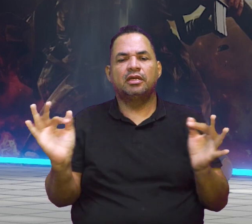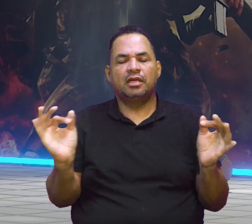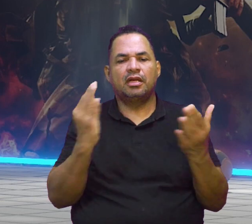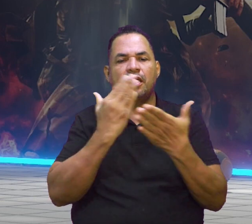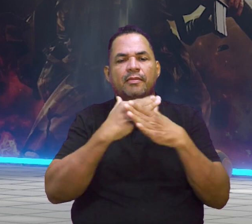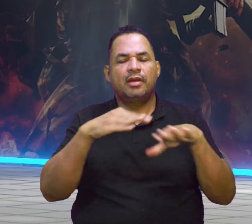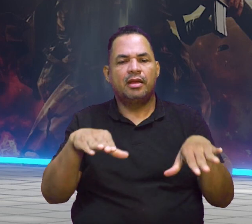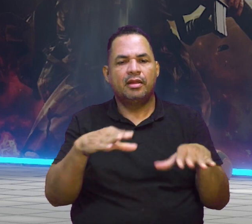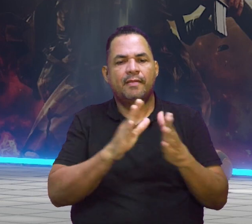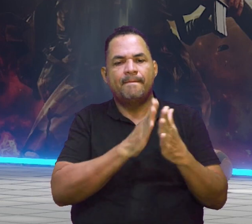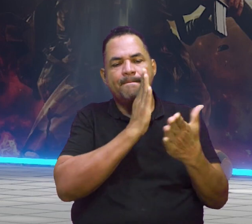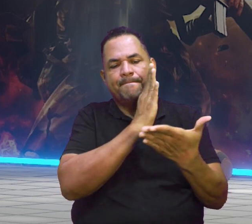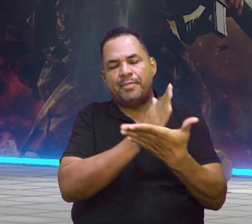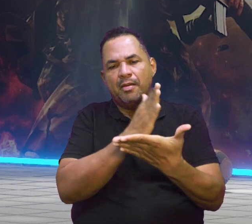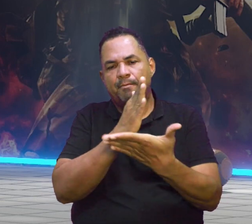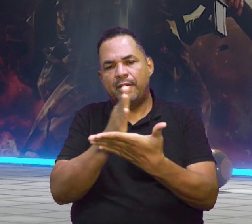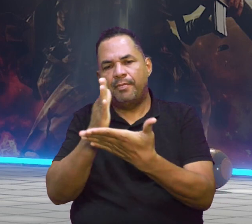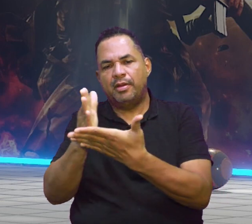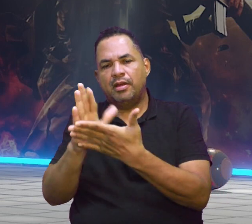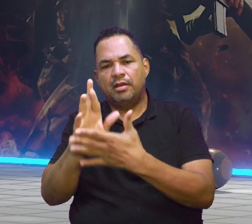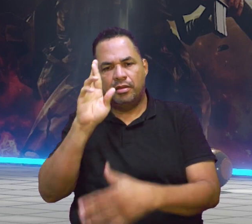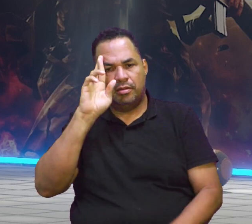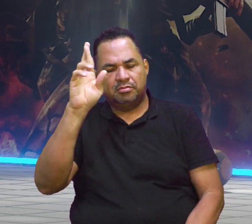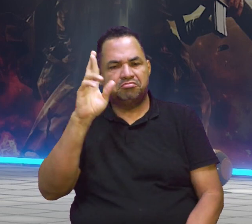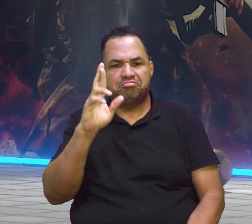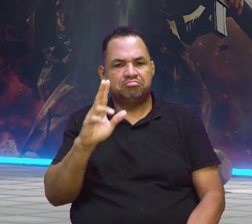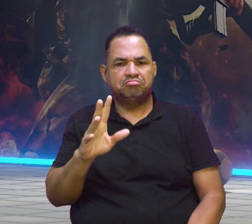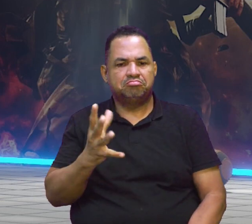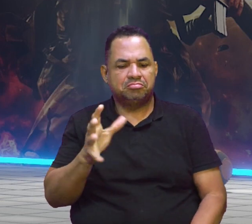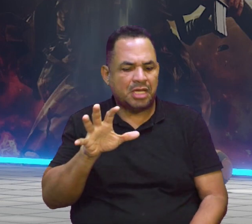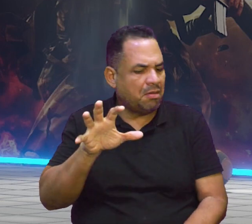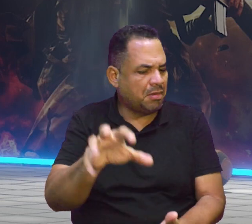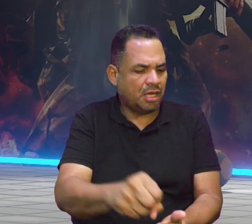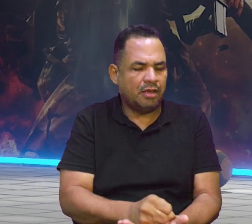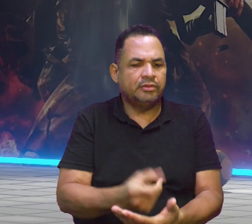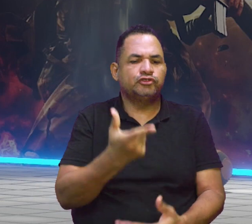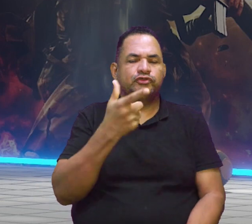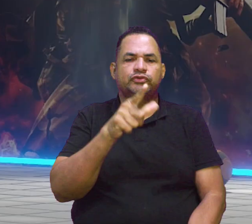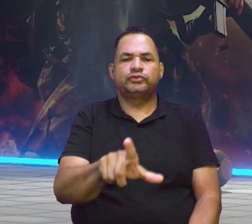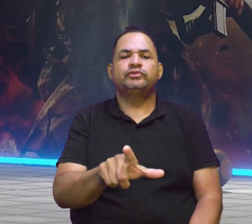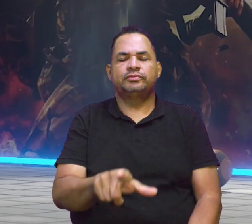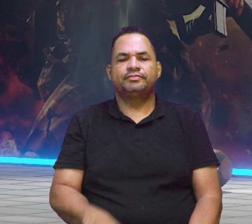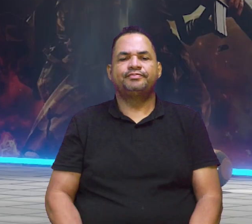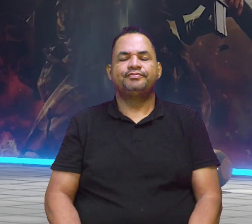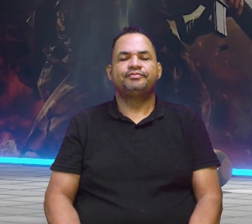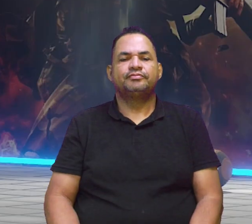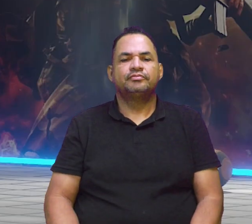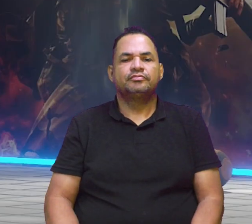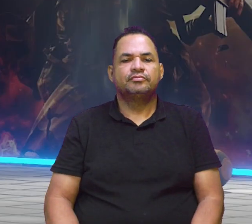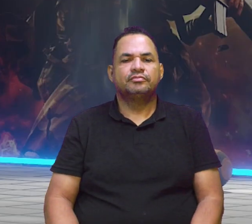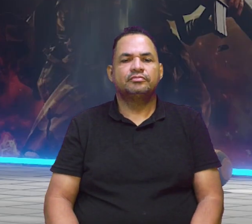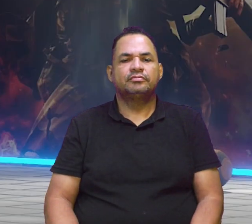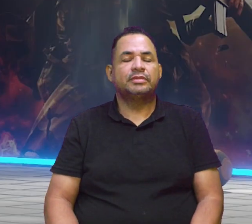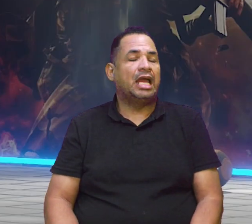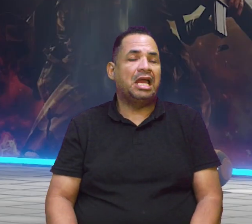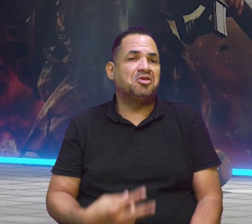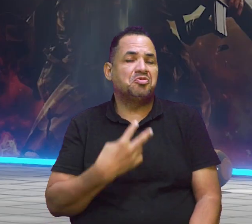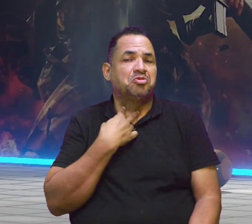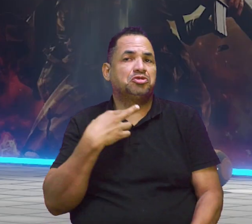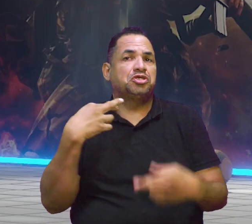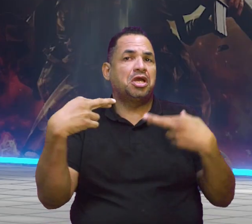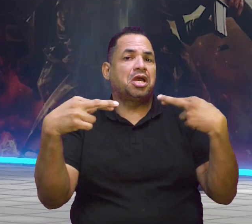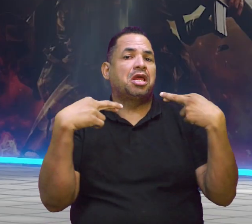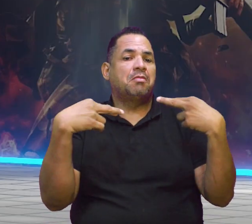parcelas, esse coronel simplesmente tomava a terra de volta. E aí ele não tinha para quem reclamar, porque o coronel era o